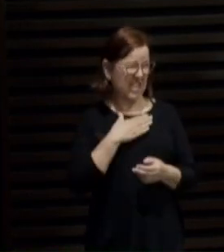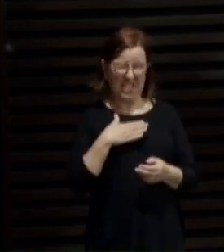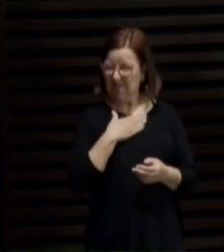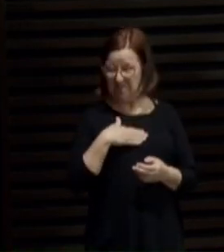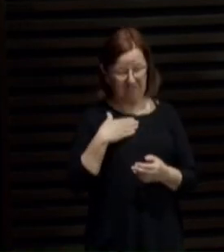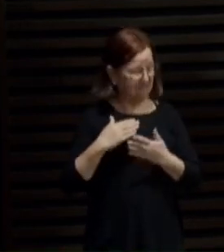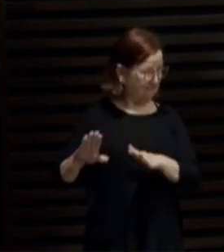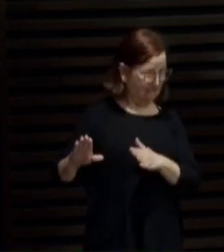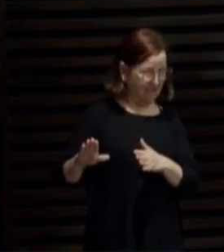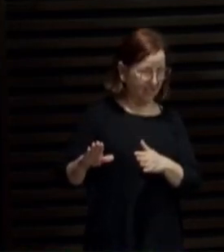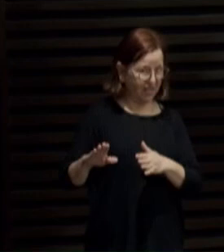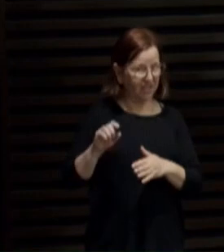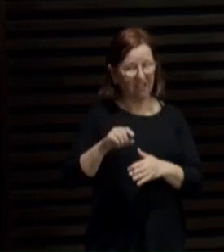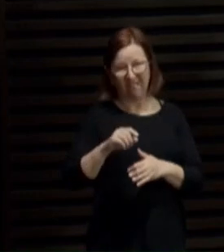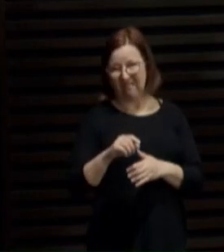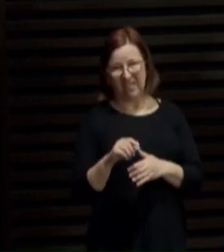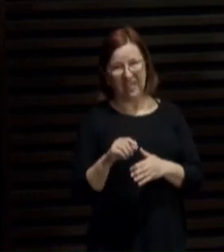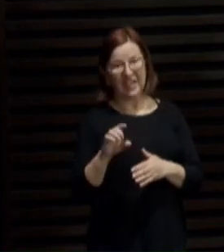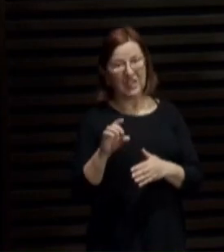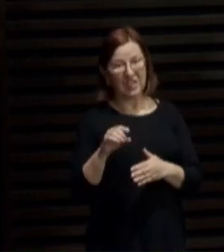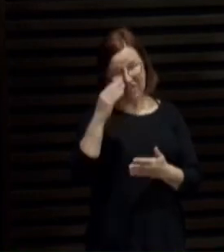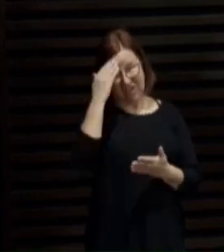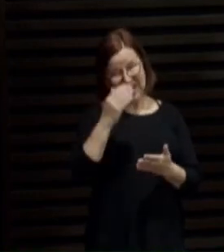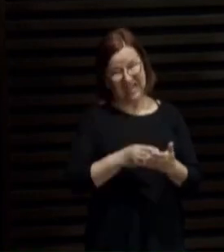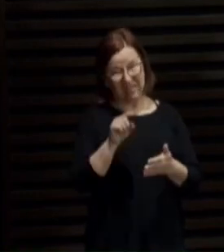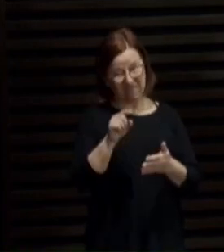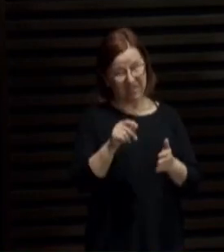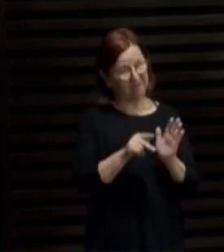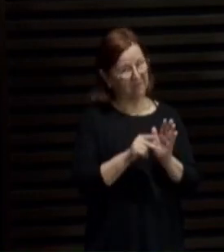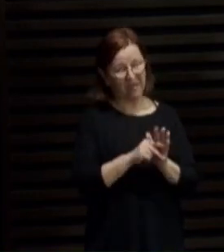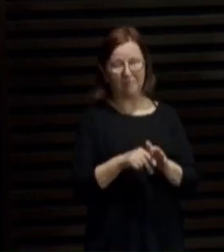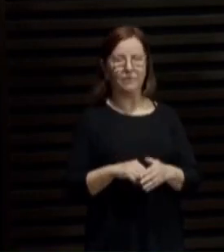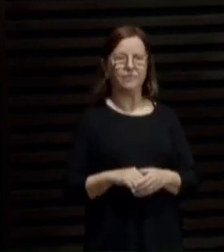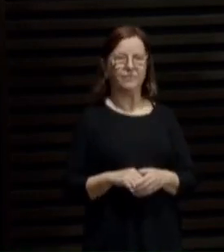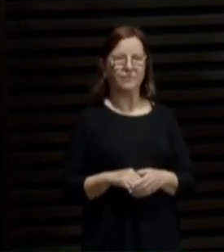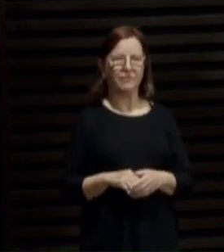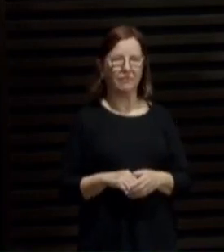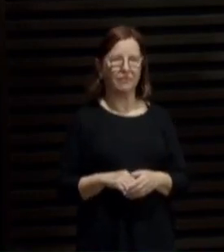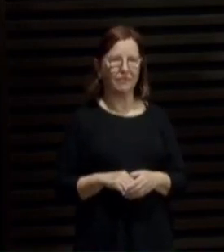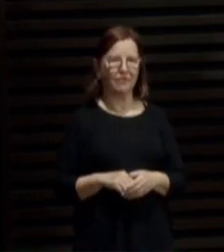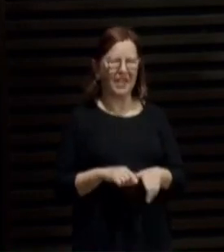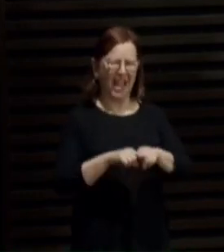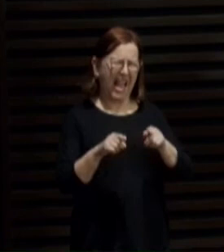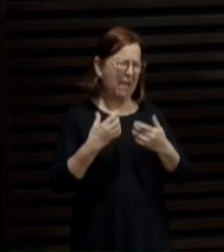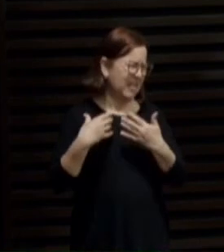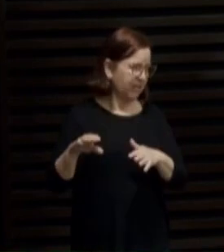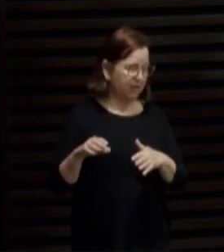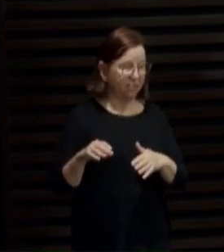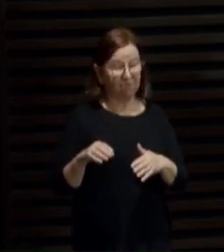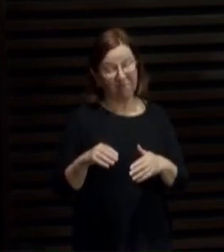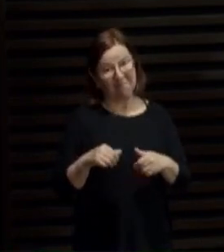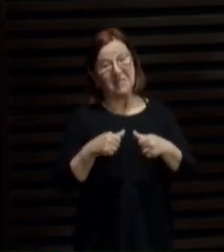Tem umas coisas aqui que eu ponho de lado. Pois é, essa coisa aqui talvez seja que vai tratar com você e comigo. E